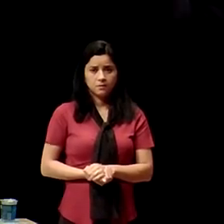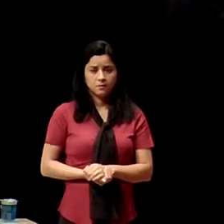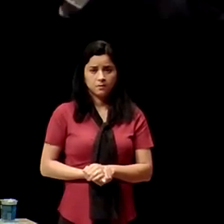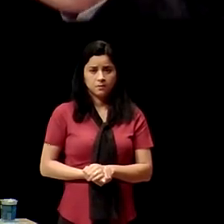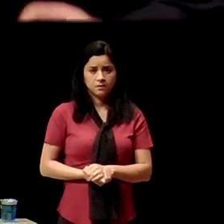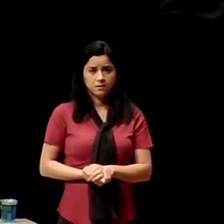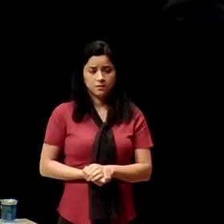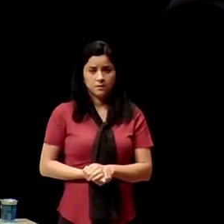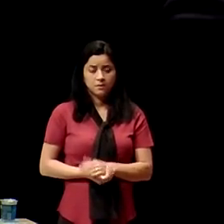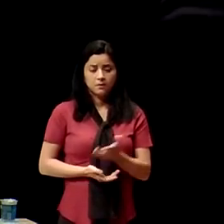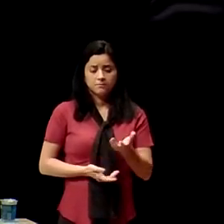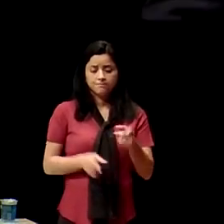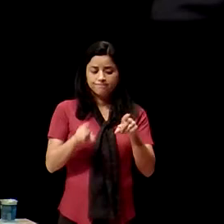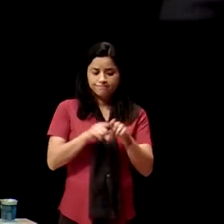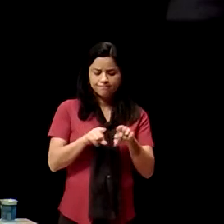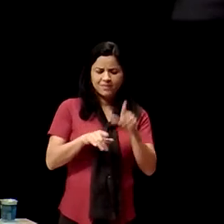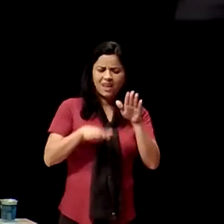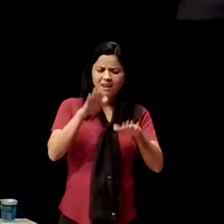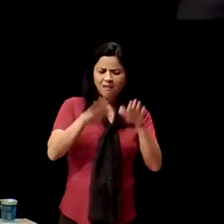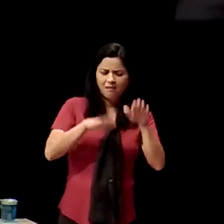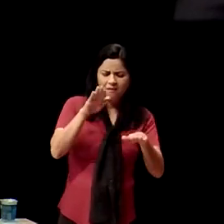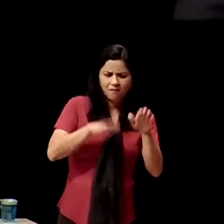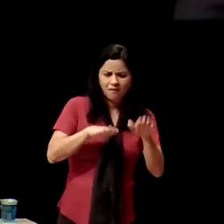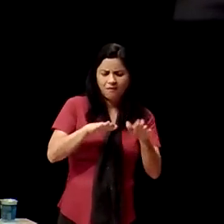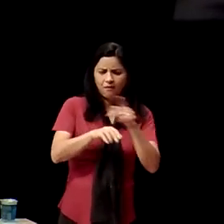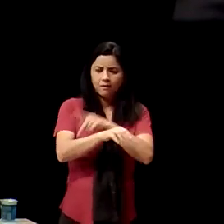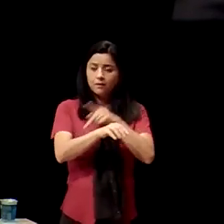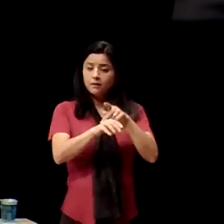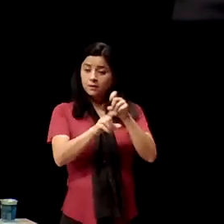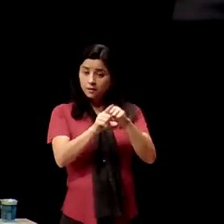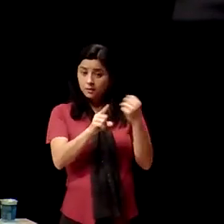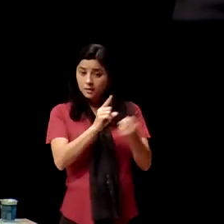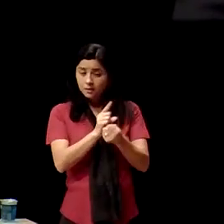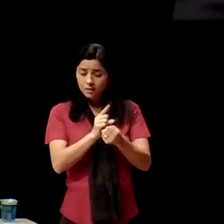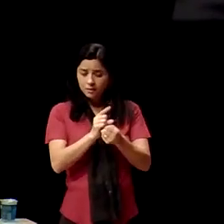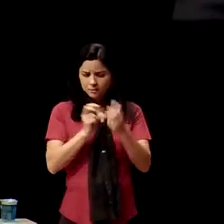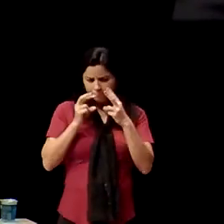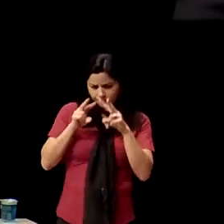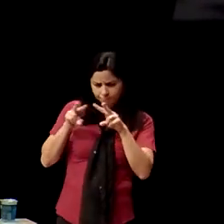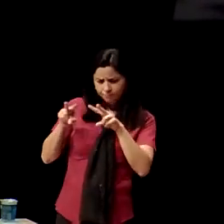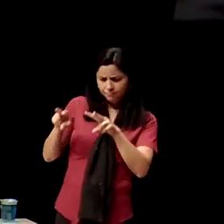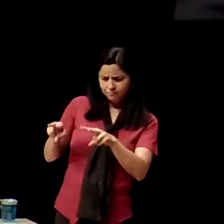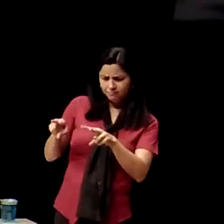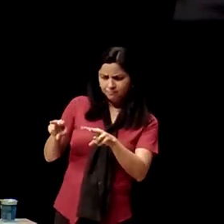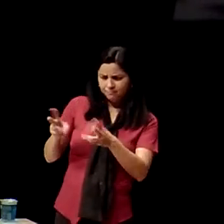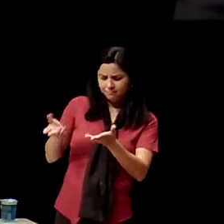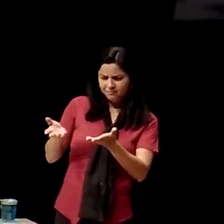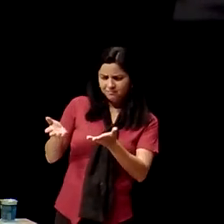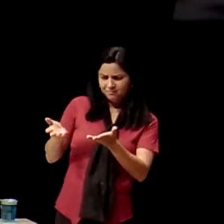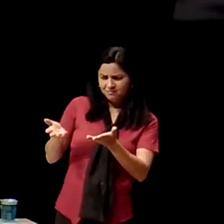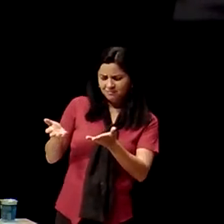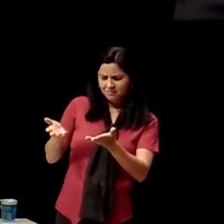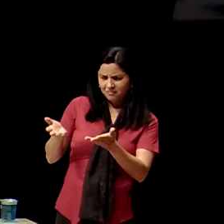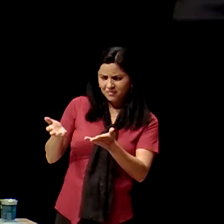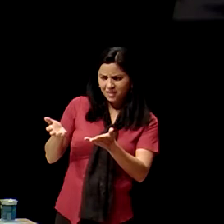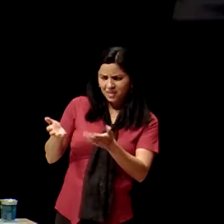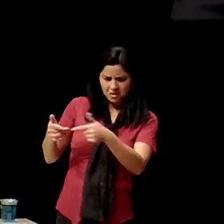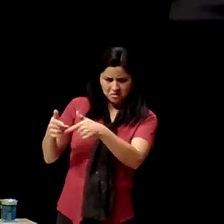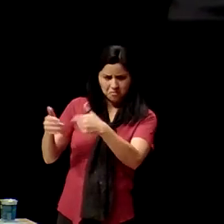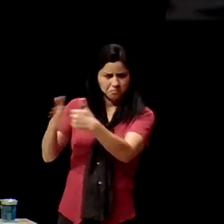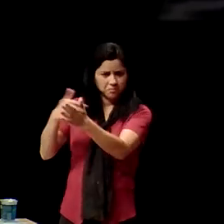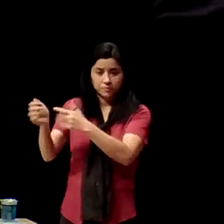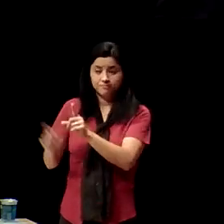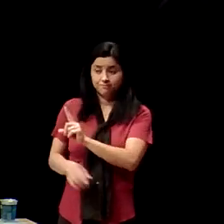activity sometimes. E também às vezes a pedagogia social ela é vista não como propriamente uma